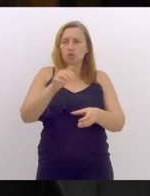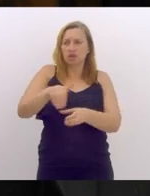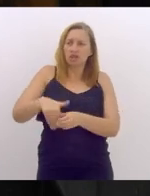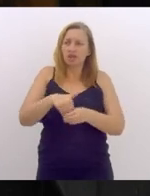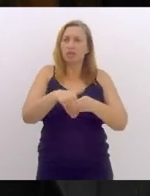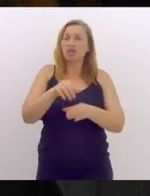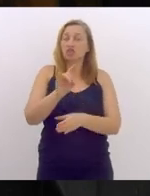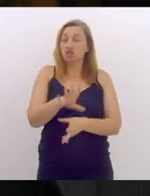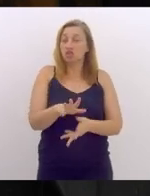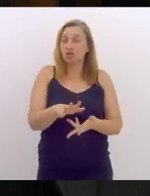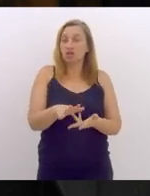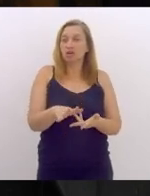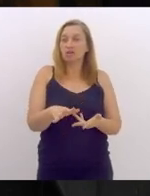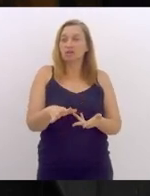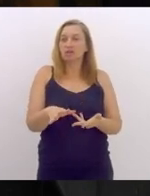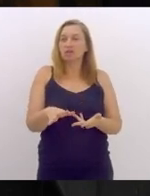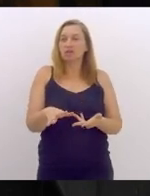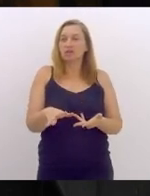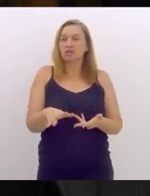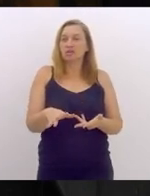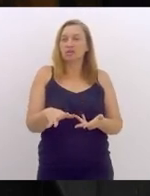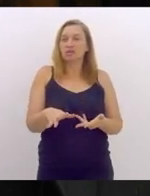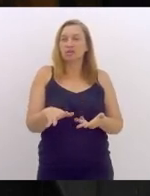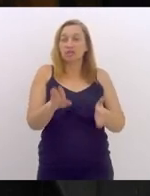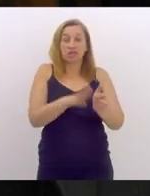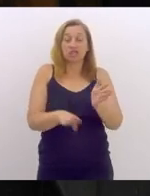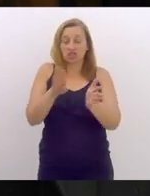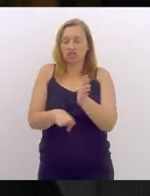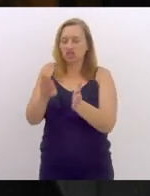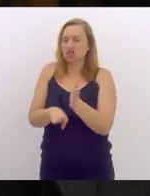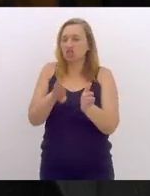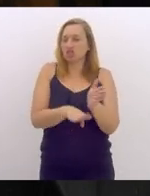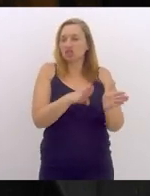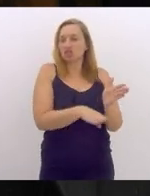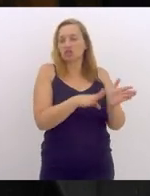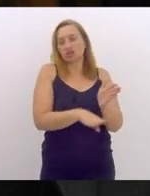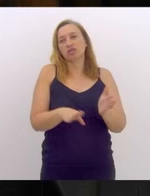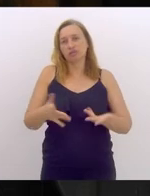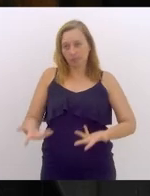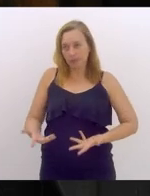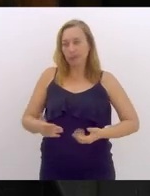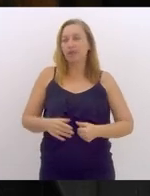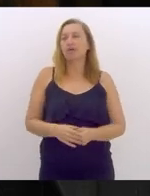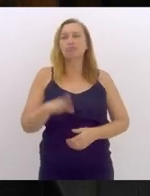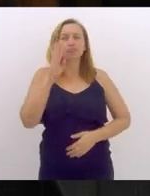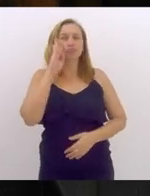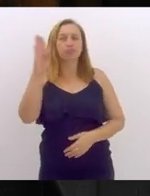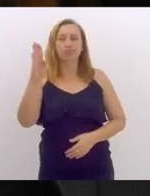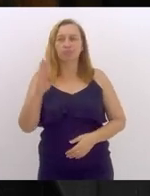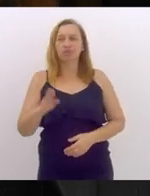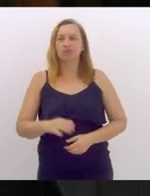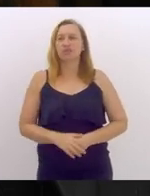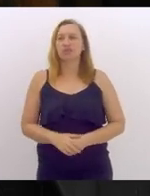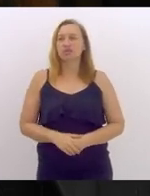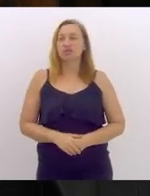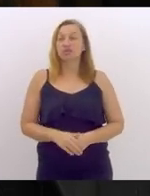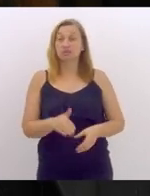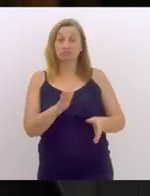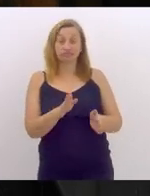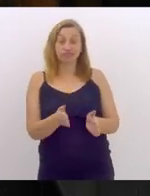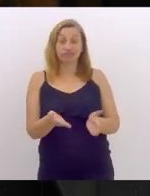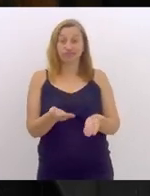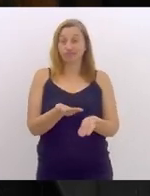só fazia aumentar a despesa primeiro aquelas principalmente aquelas